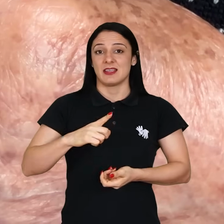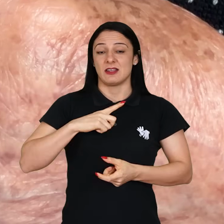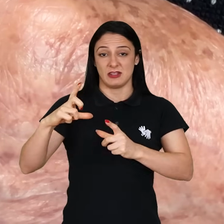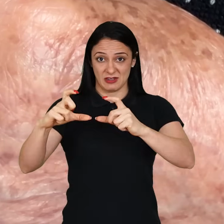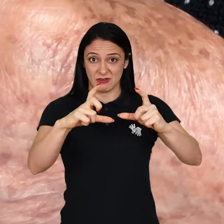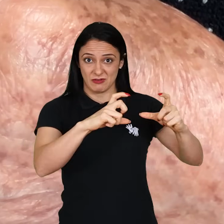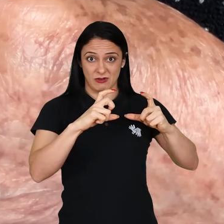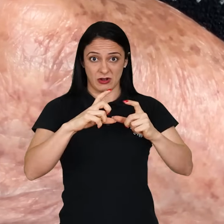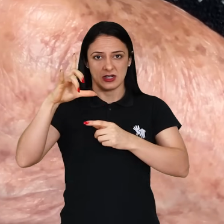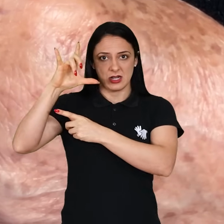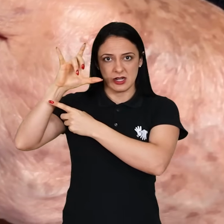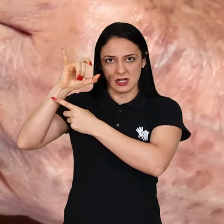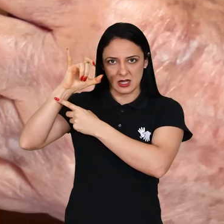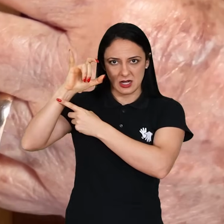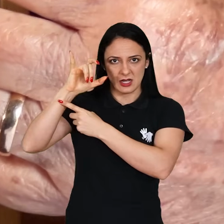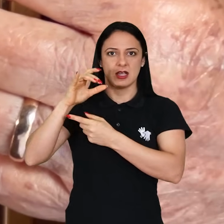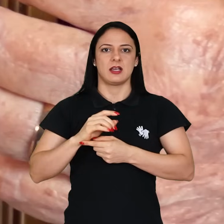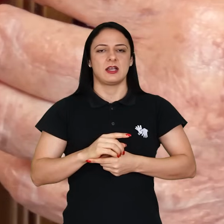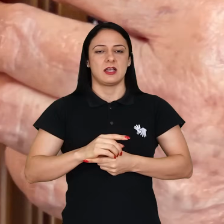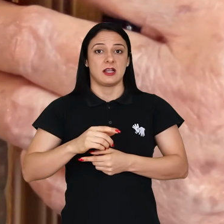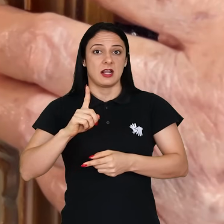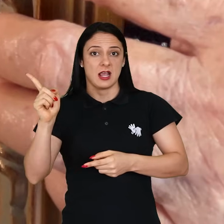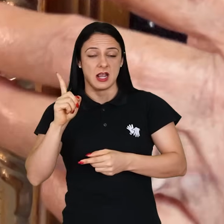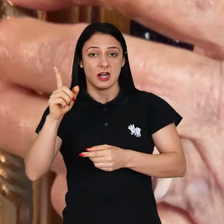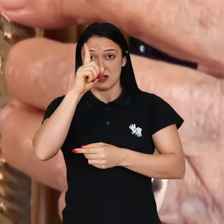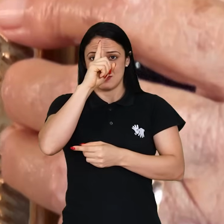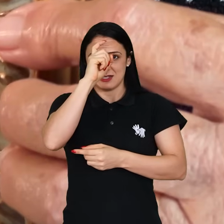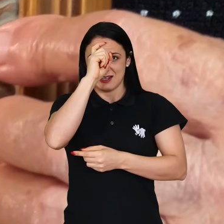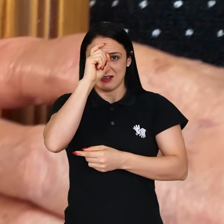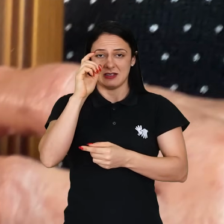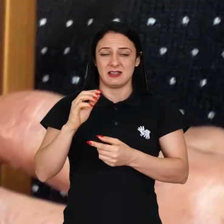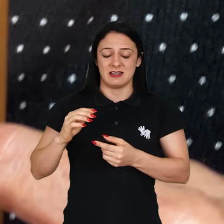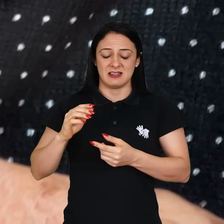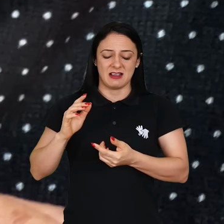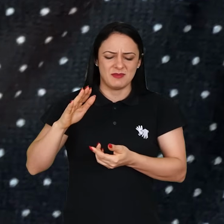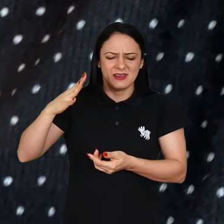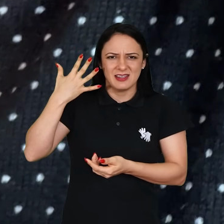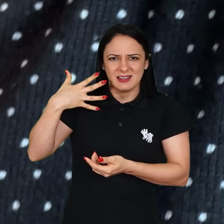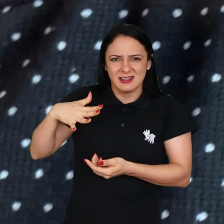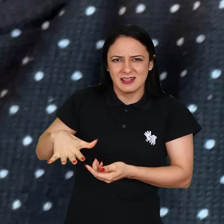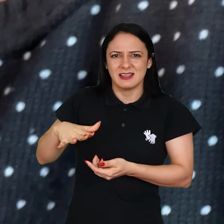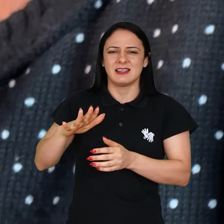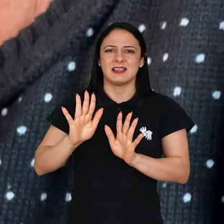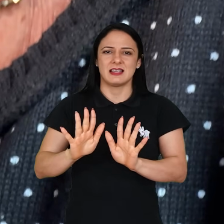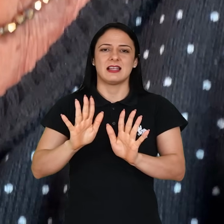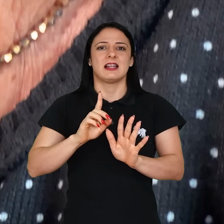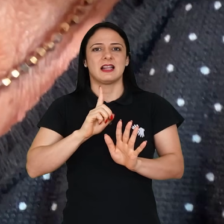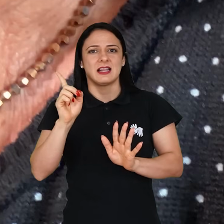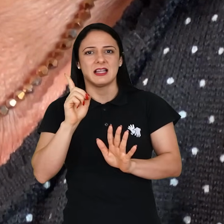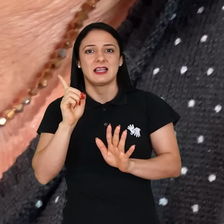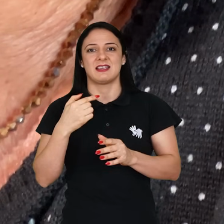Eu tenho fotos no meu Instagram da Alice no hospital, aquele toquinho andando com roupa branca, toda